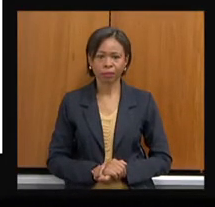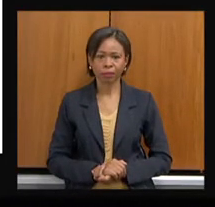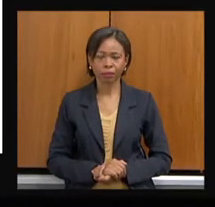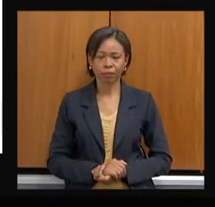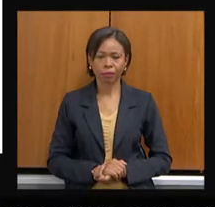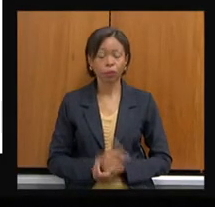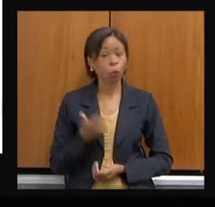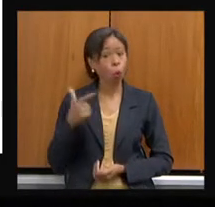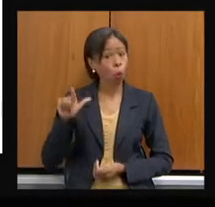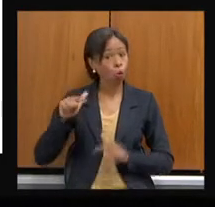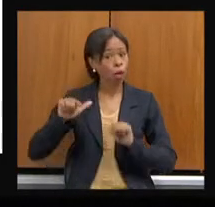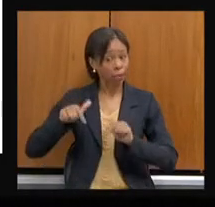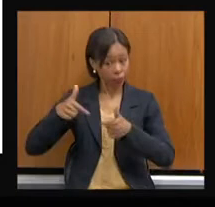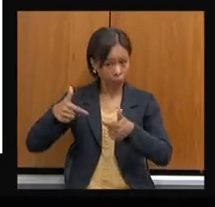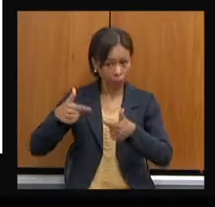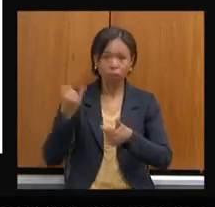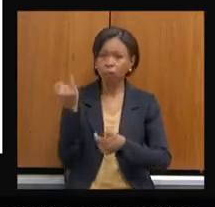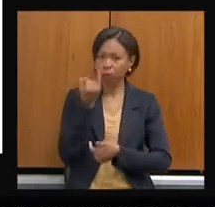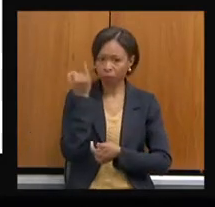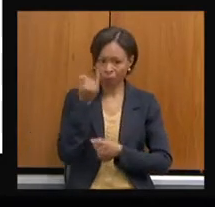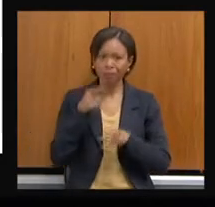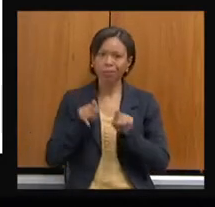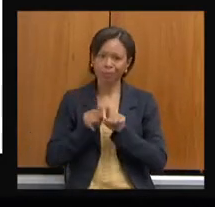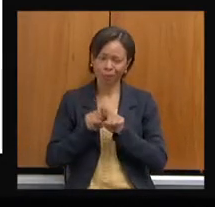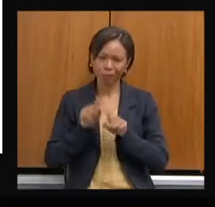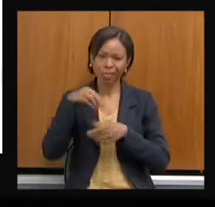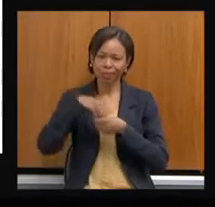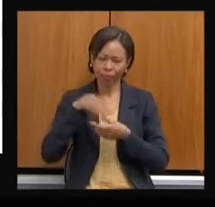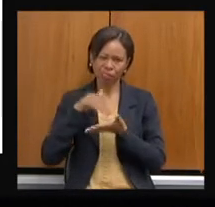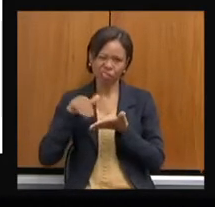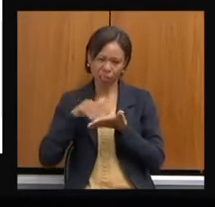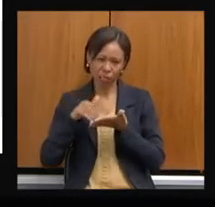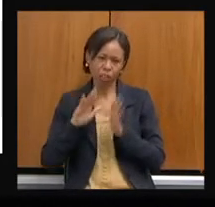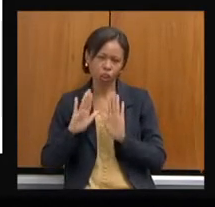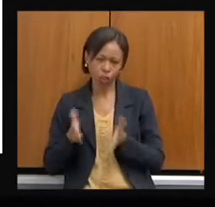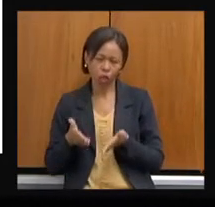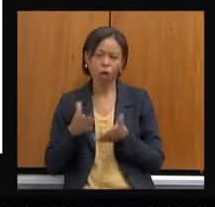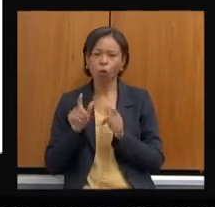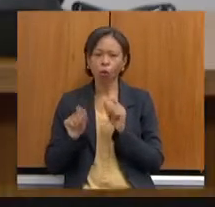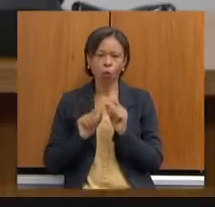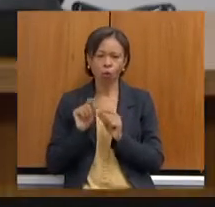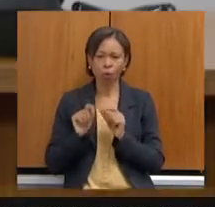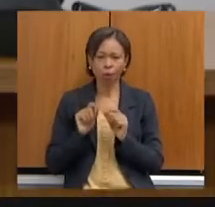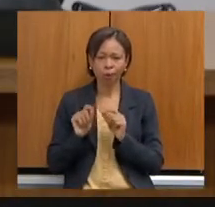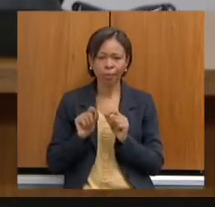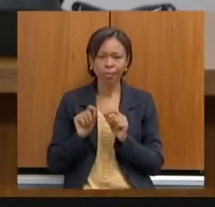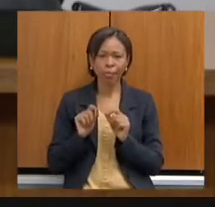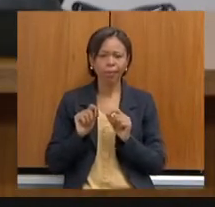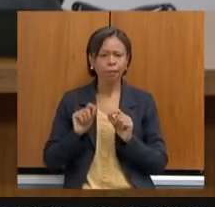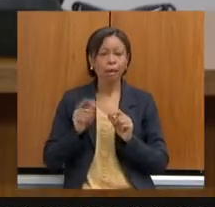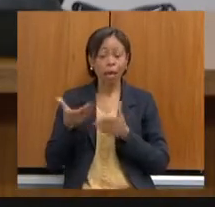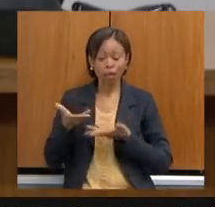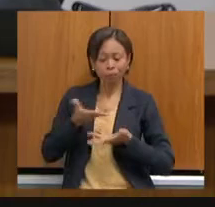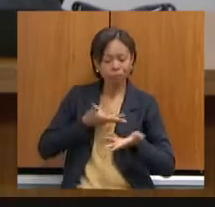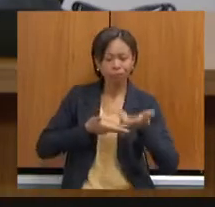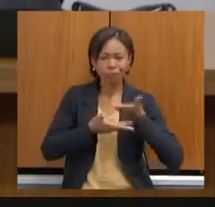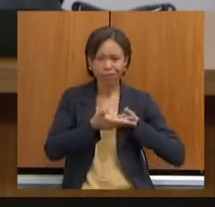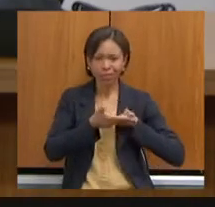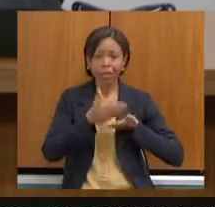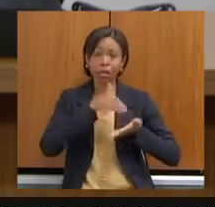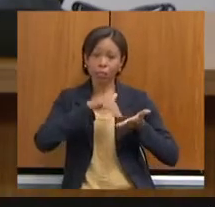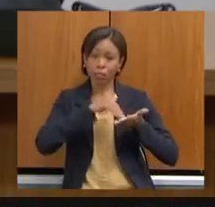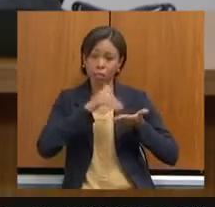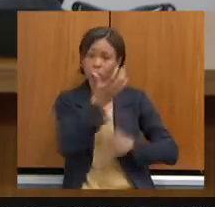é bem outras são muito importante que nós temos realizado na secretaria com uma estreita energia com secretaria do meio